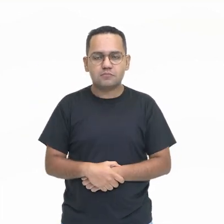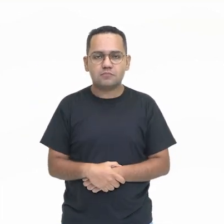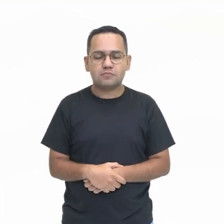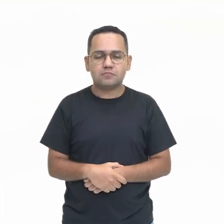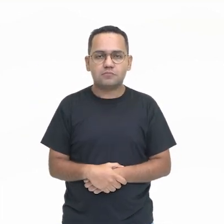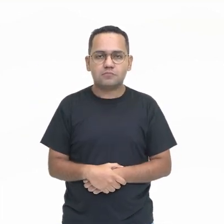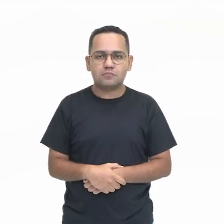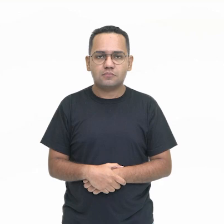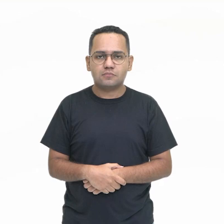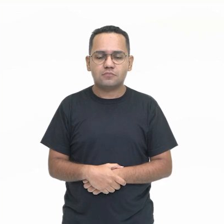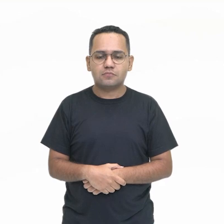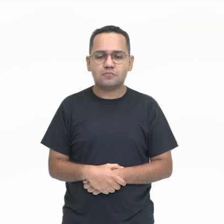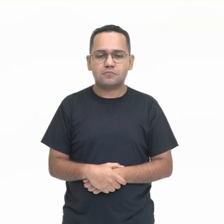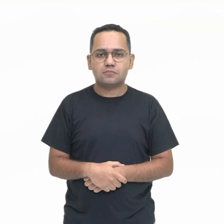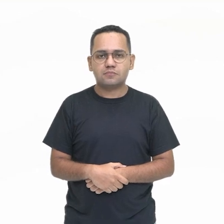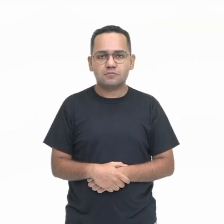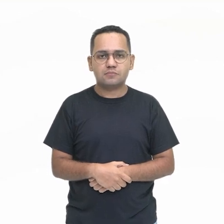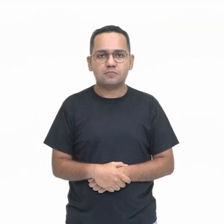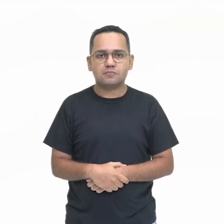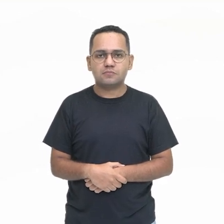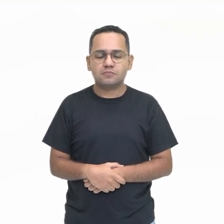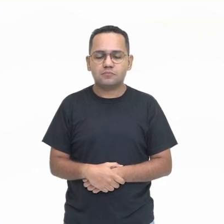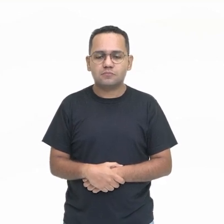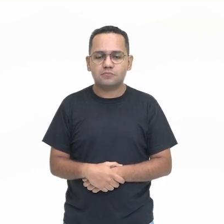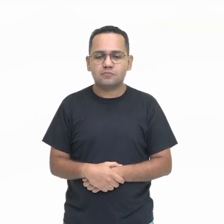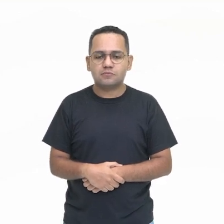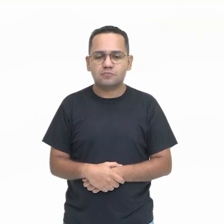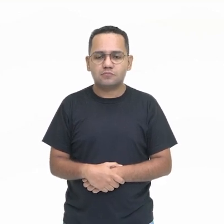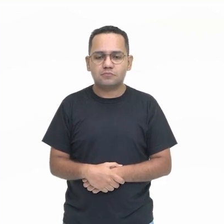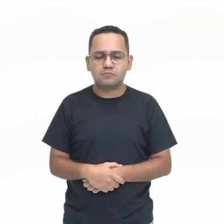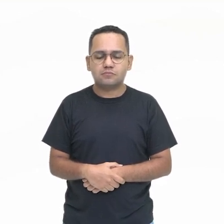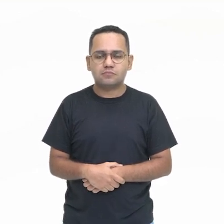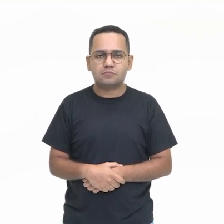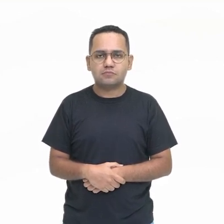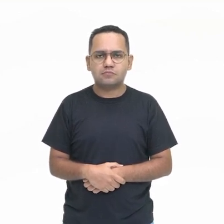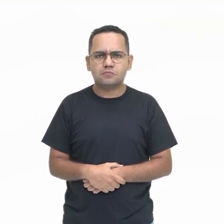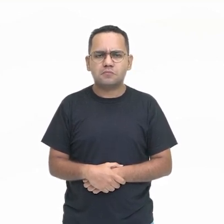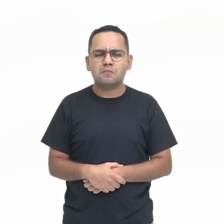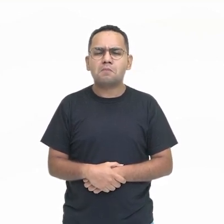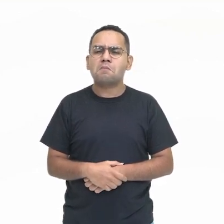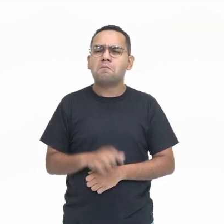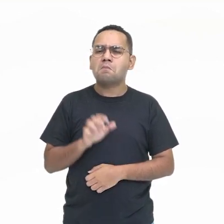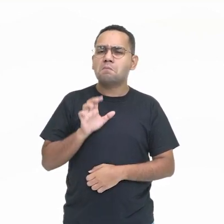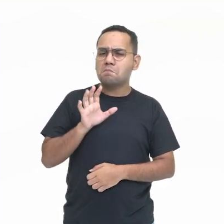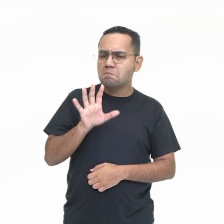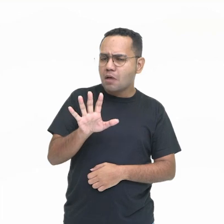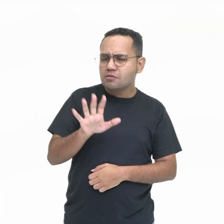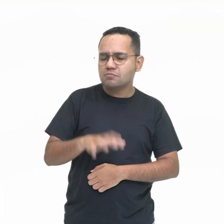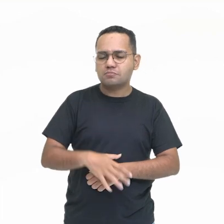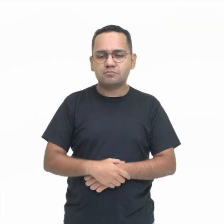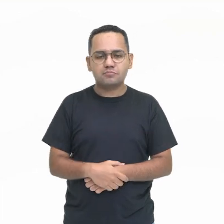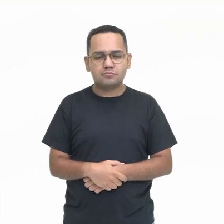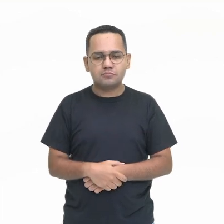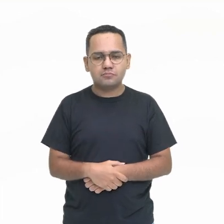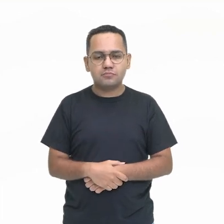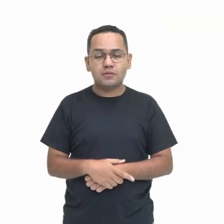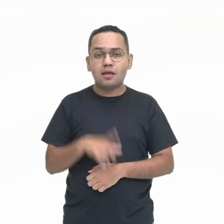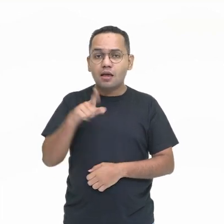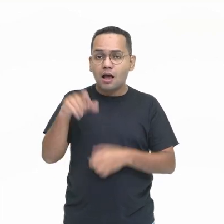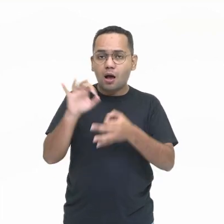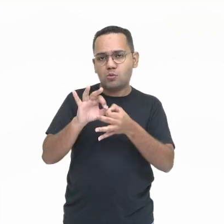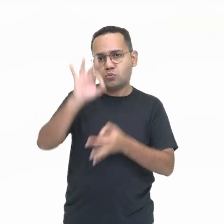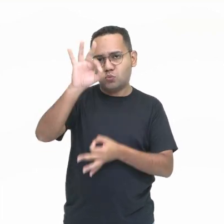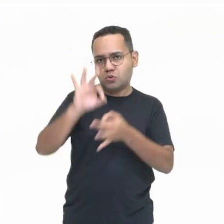né, nossa função quadrática, é igual a 18. Bom, Esse 18 quer dizer, na verdade,